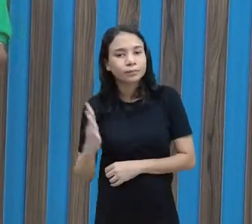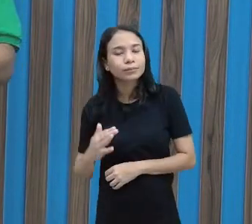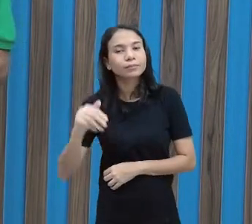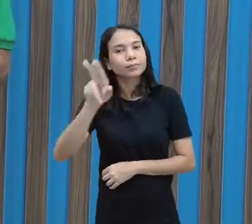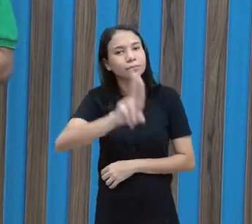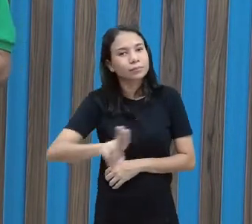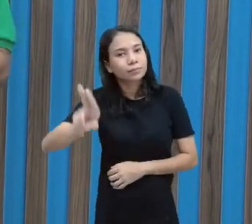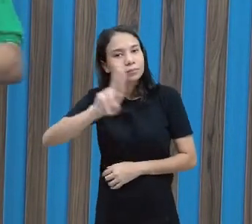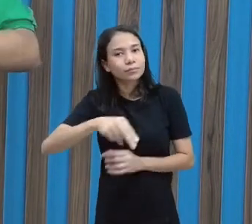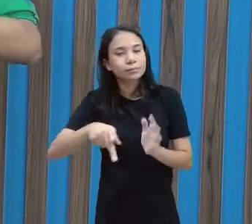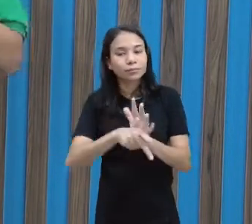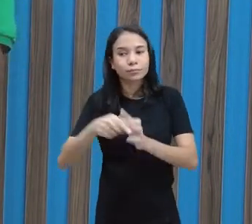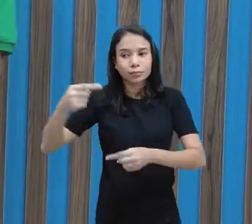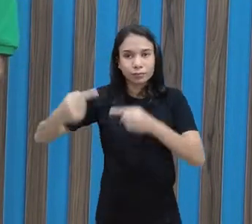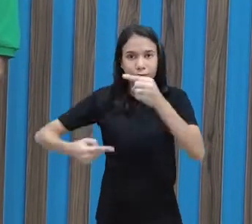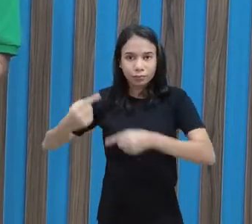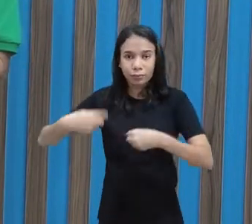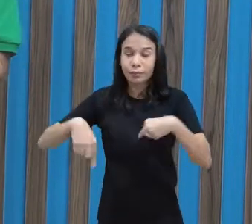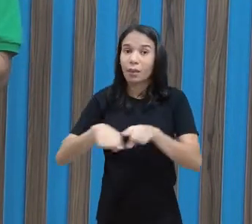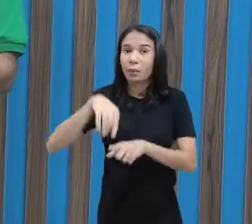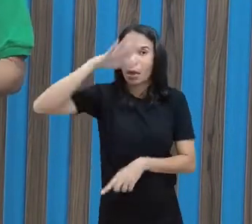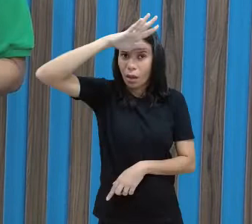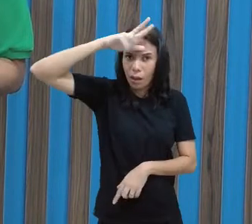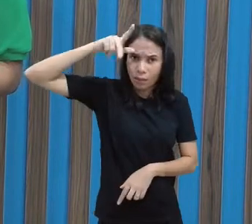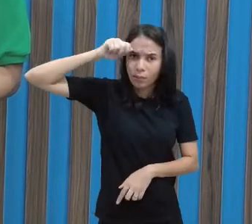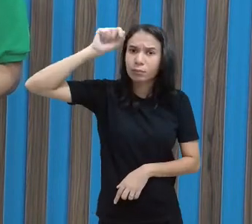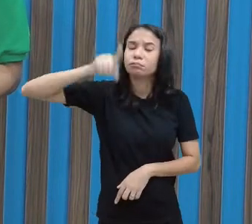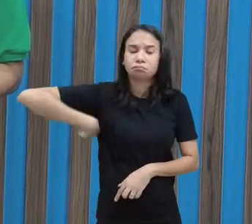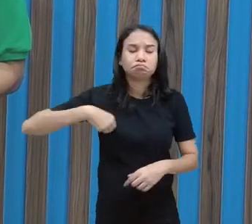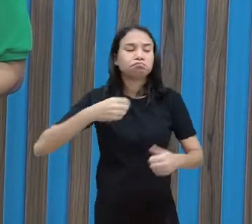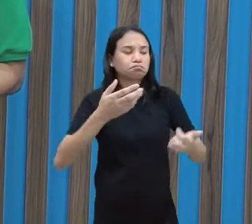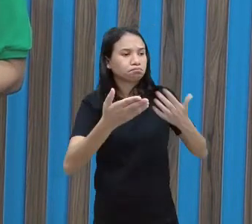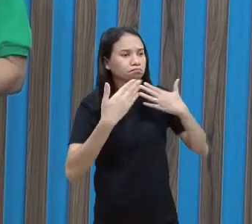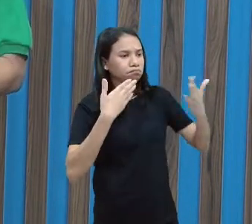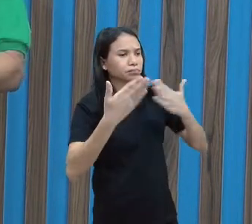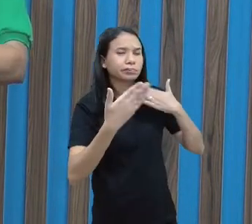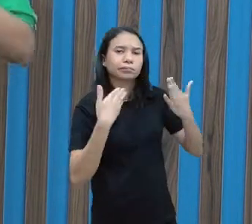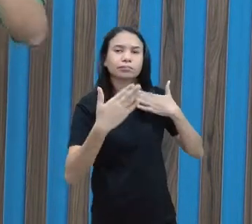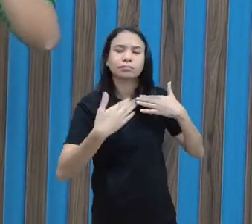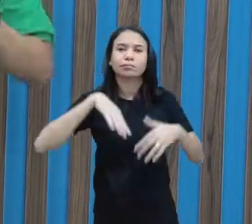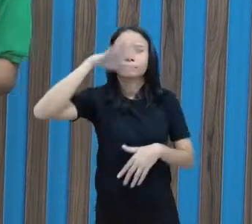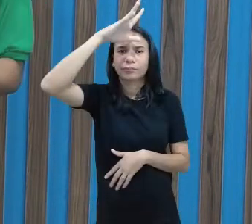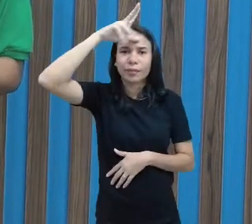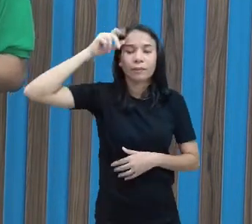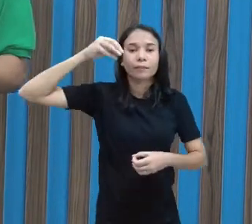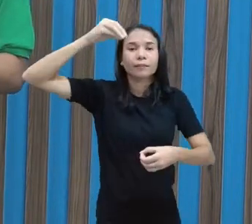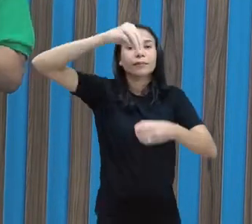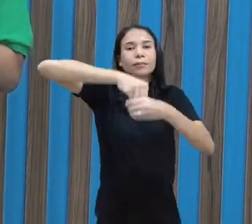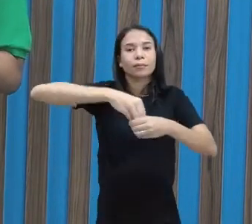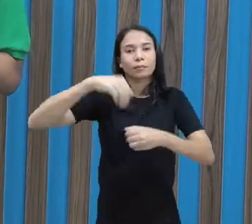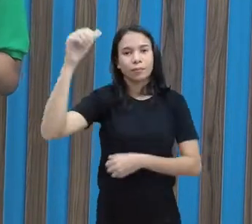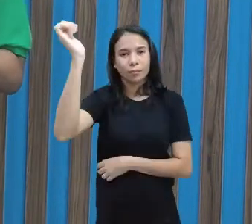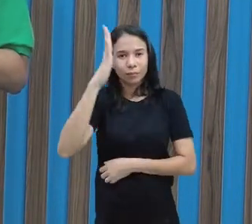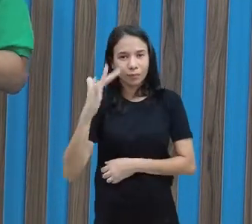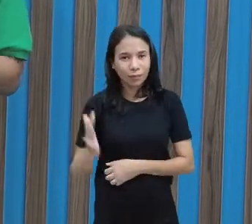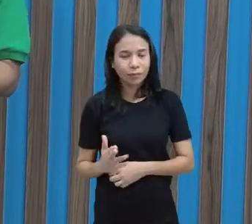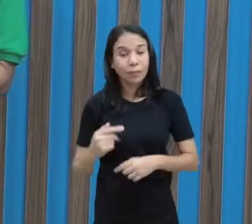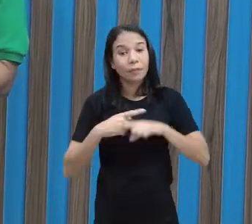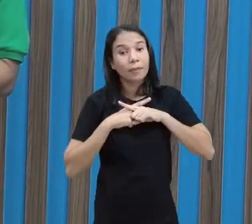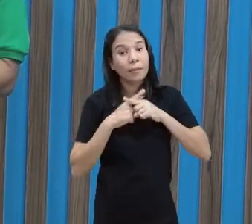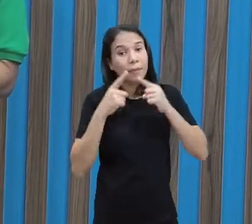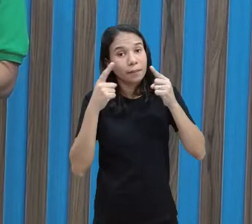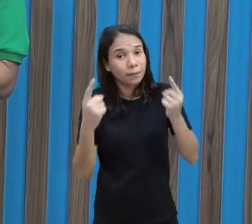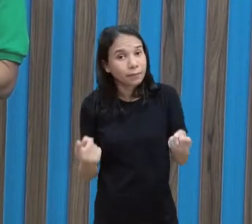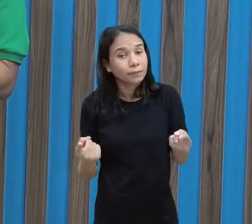na geopolítica mundial. A Amazônia também é um ponto de debate, né? Porque a Amazônia está dentro do território brasileiro,